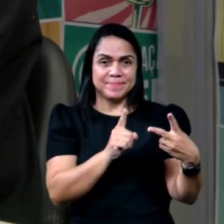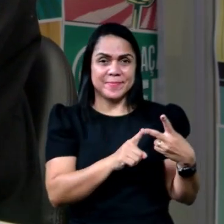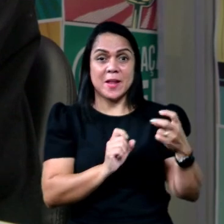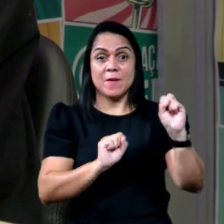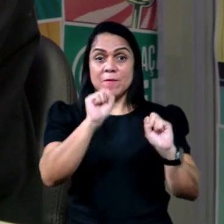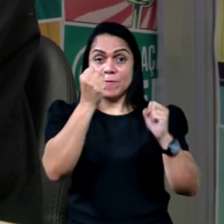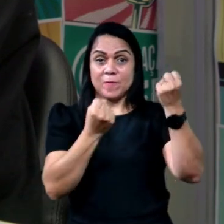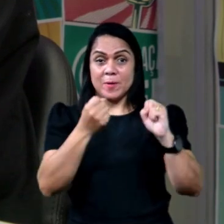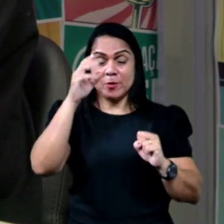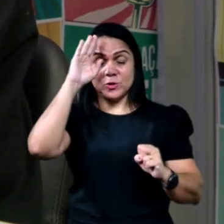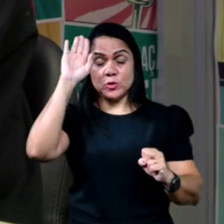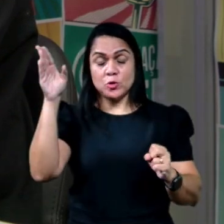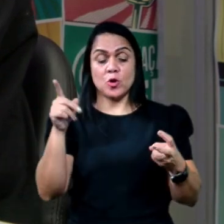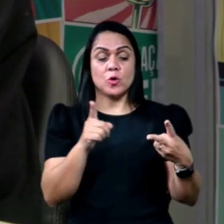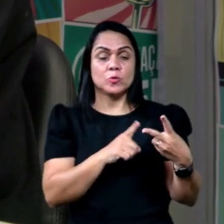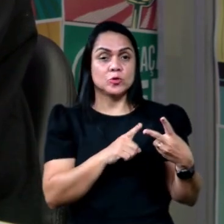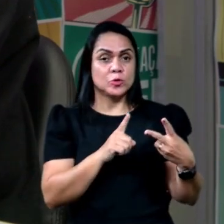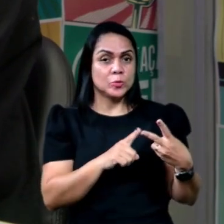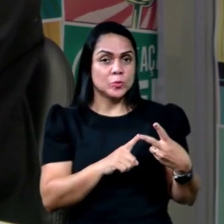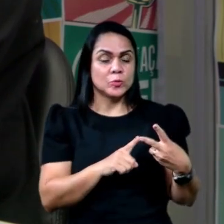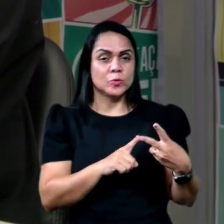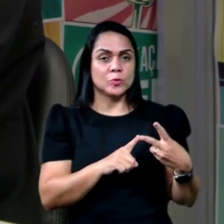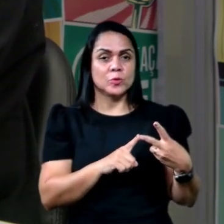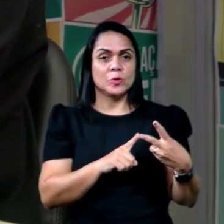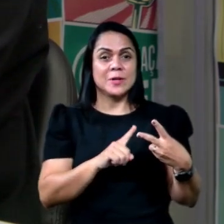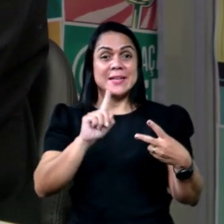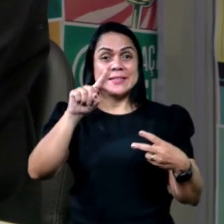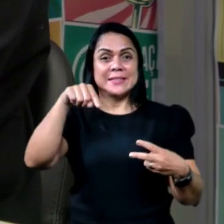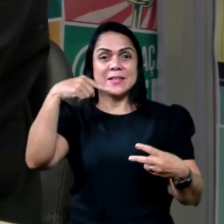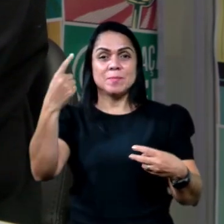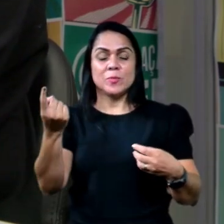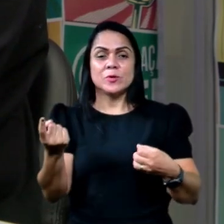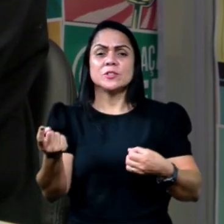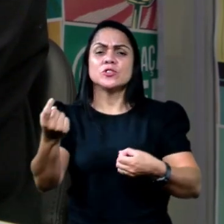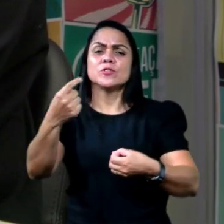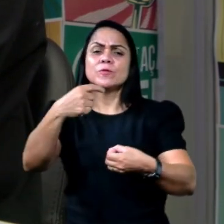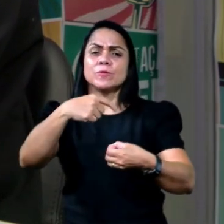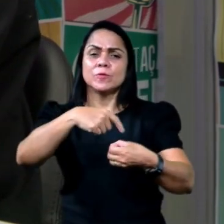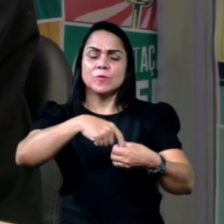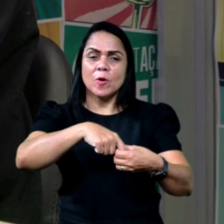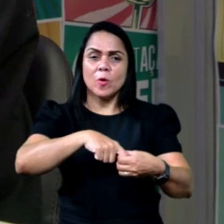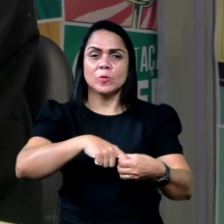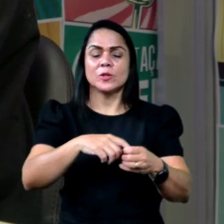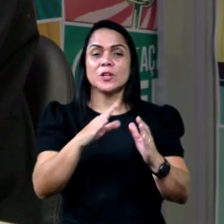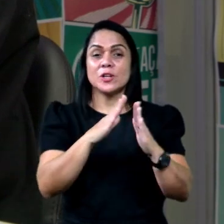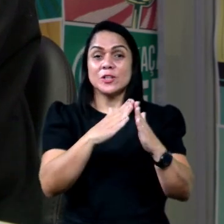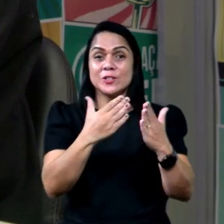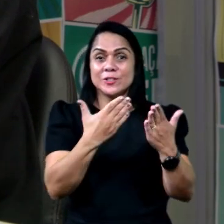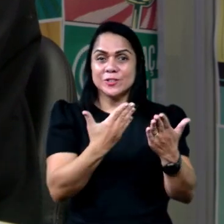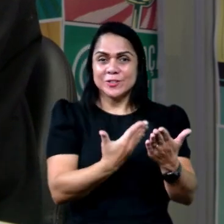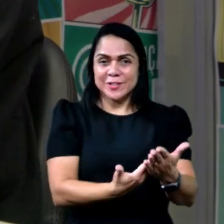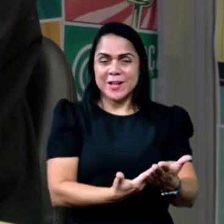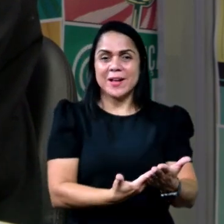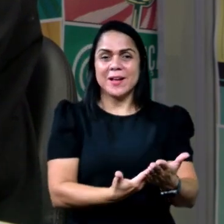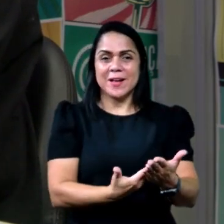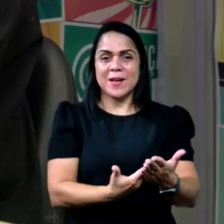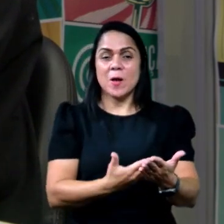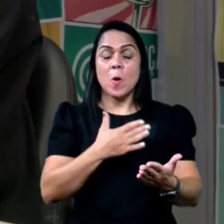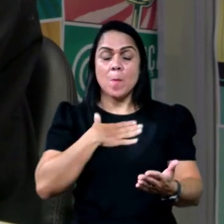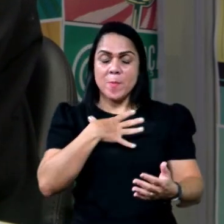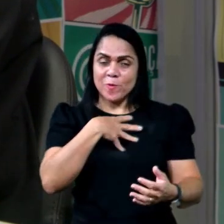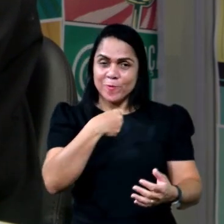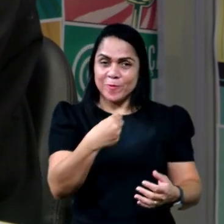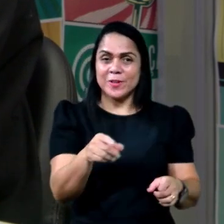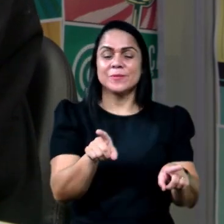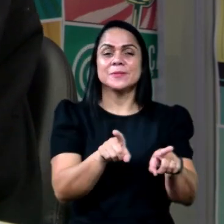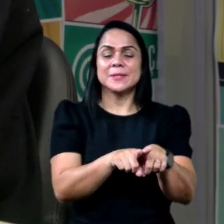o segundo. Pequena Fábrica de Sonhos, logo depois, quando a gente volta para a aula presencial, meus filhos voltam para a aula presencial